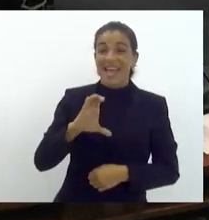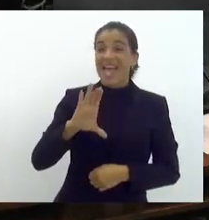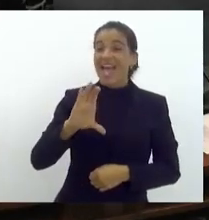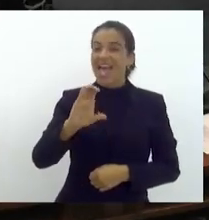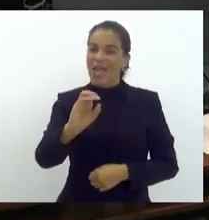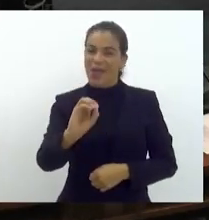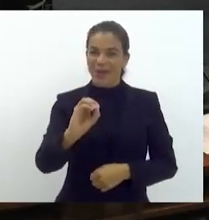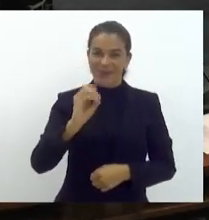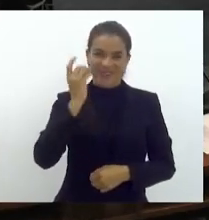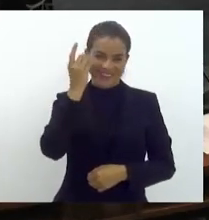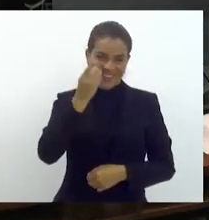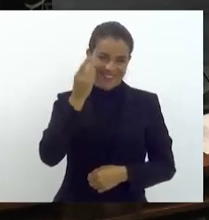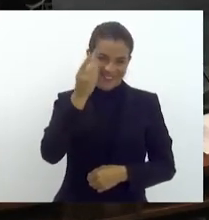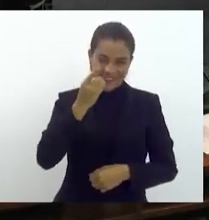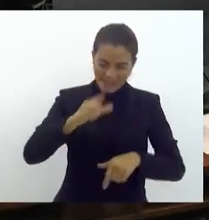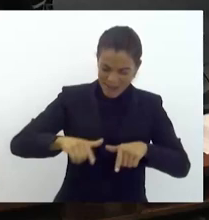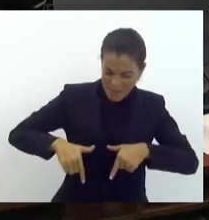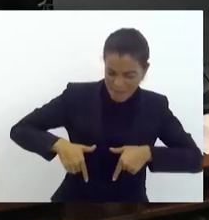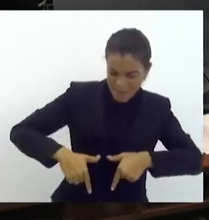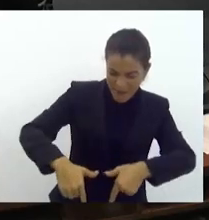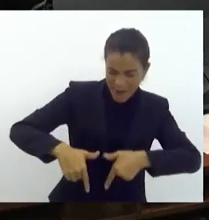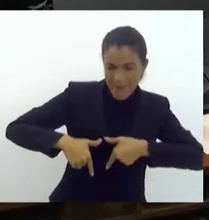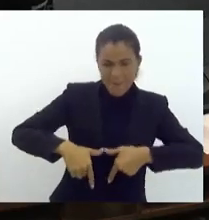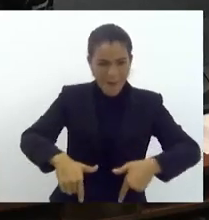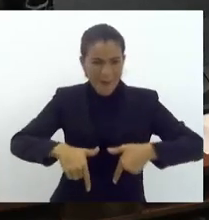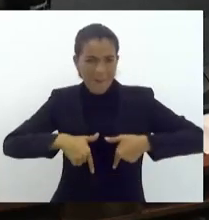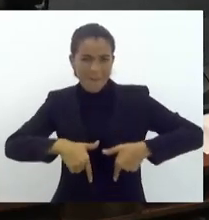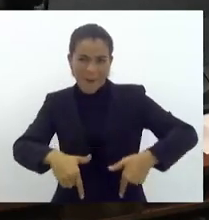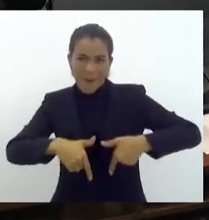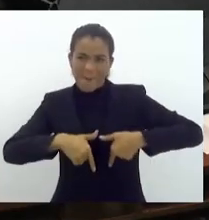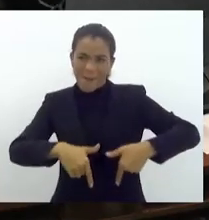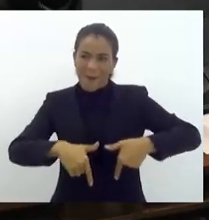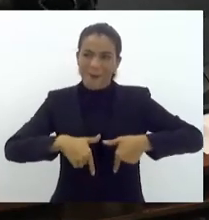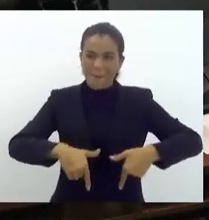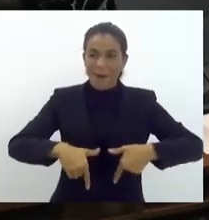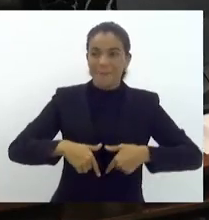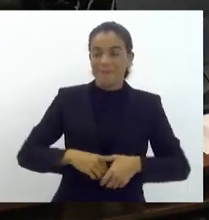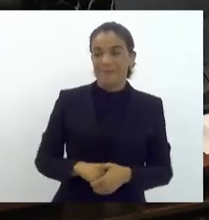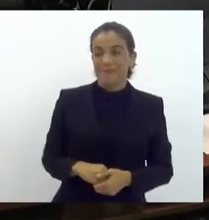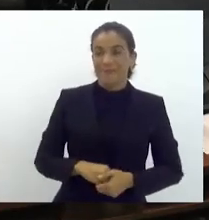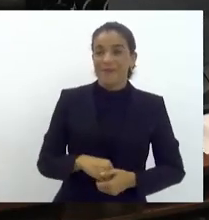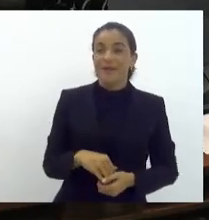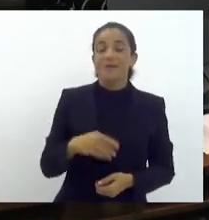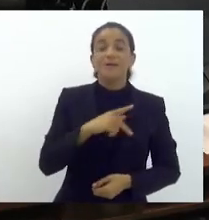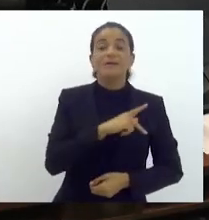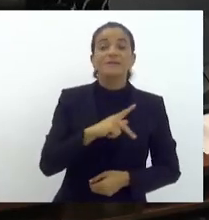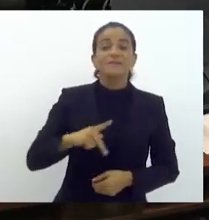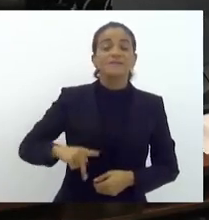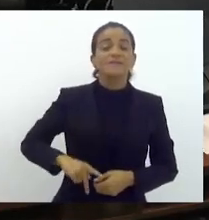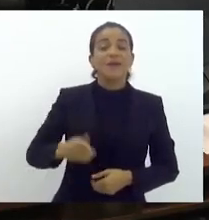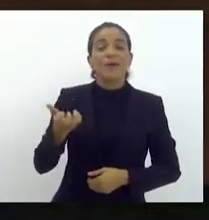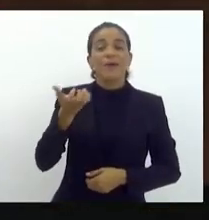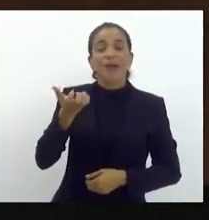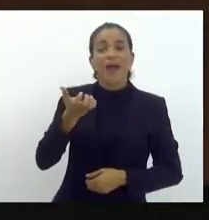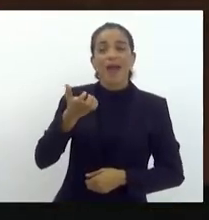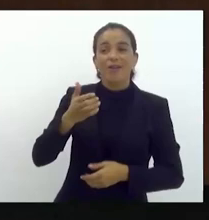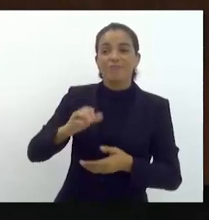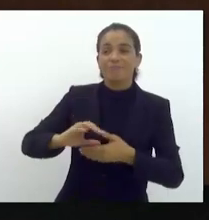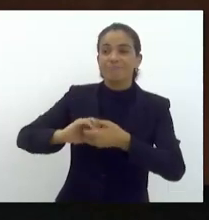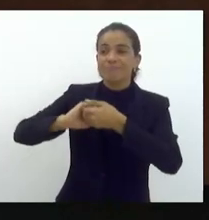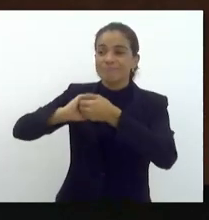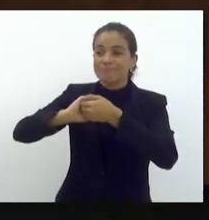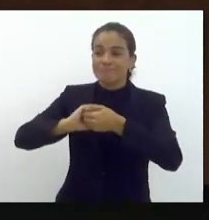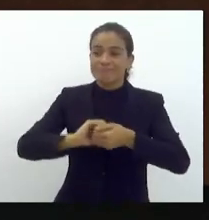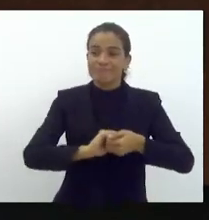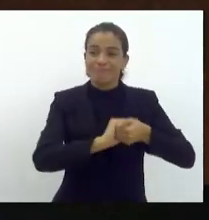é sempre muito proativo gosta de fazer boas intervenções seu presidente queria fazer uma saudação as